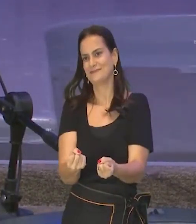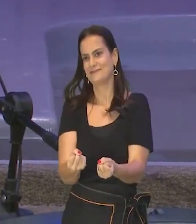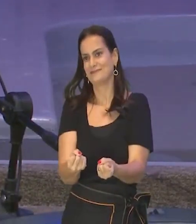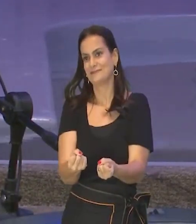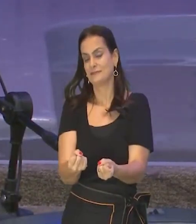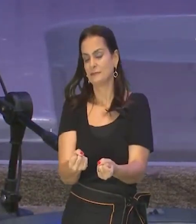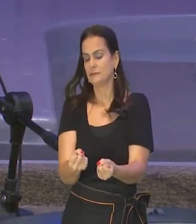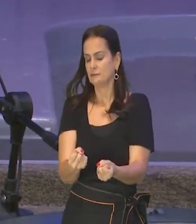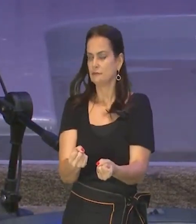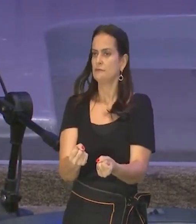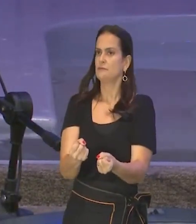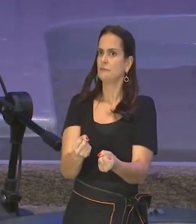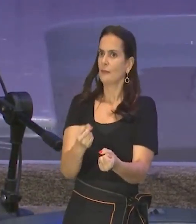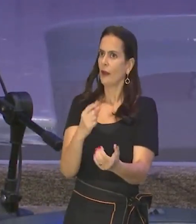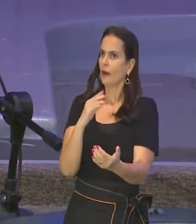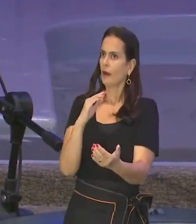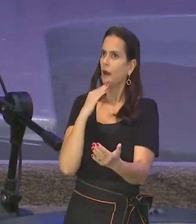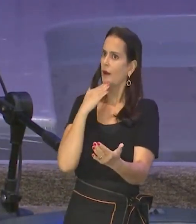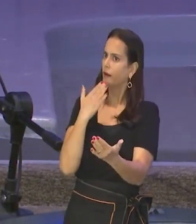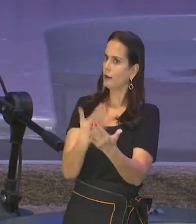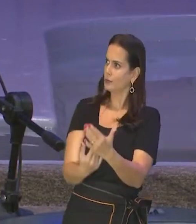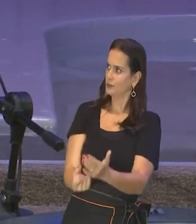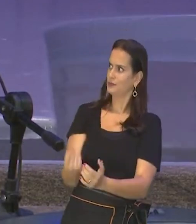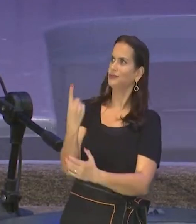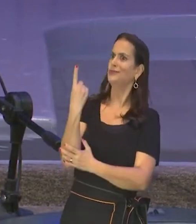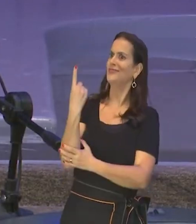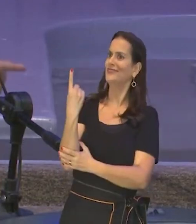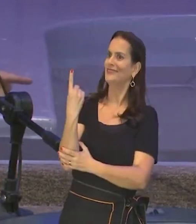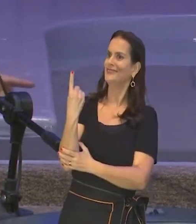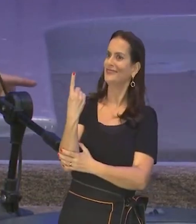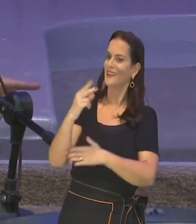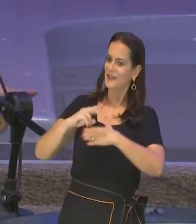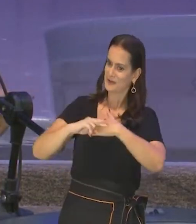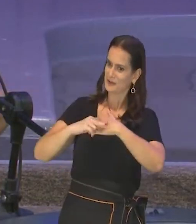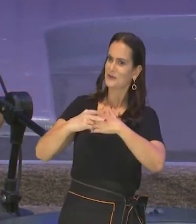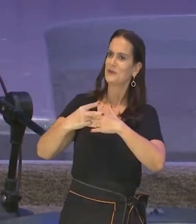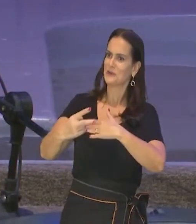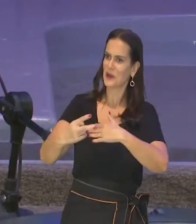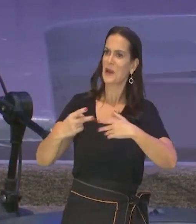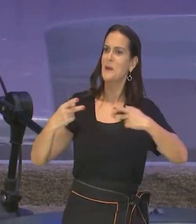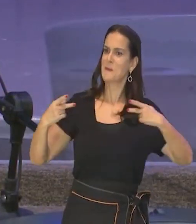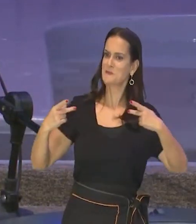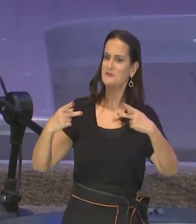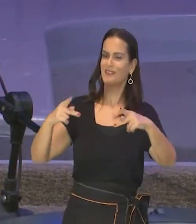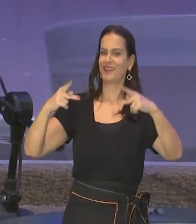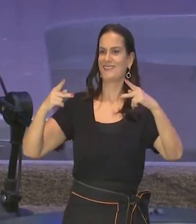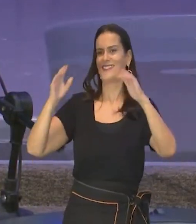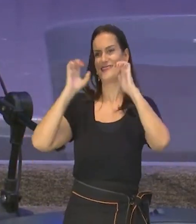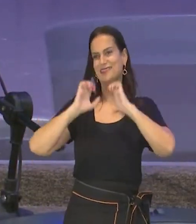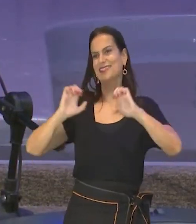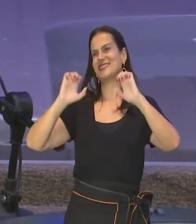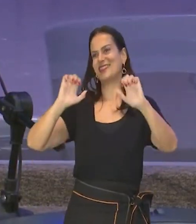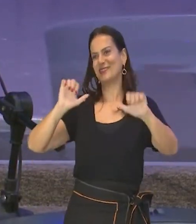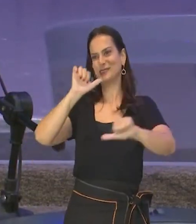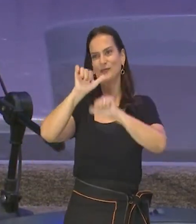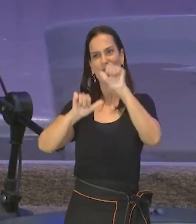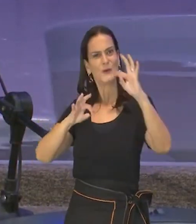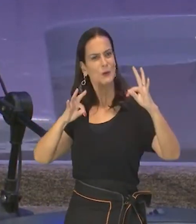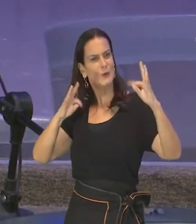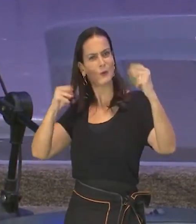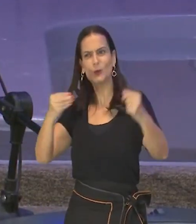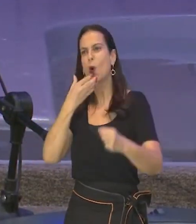Isto nos causa admiração, é a repercussão da pregação do Evangelho.